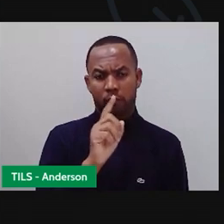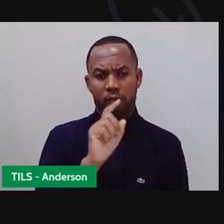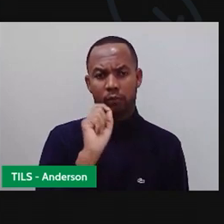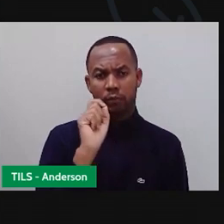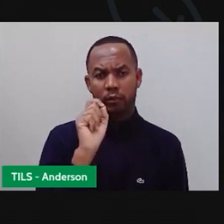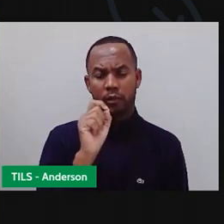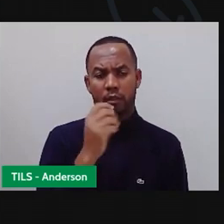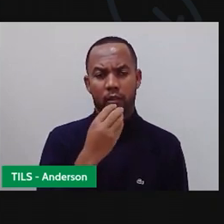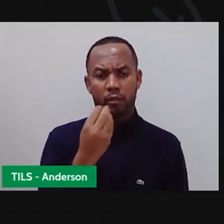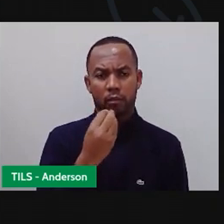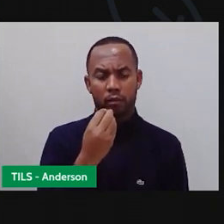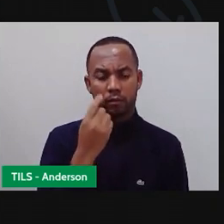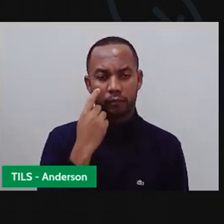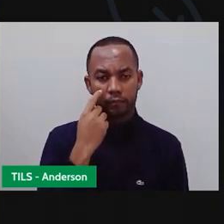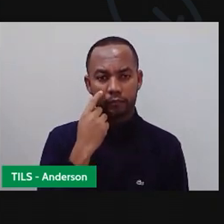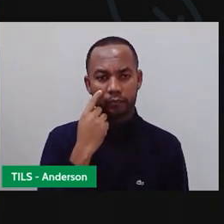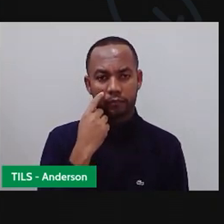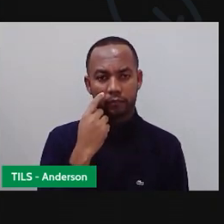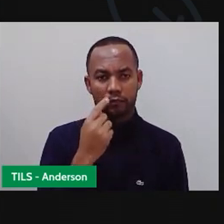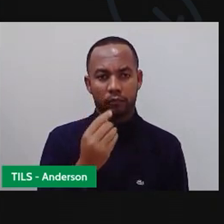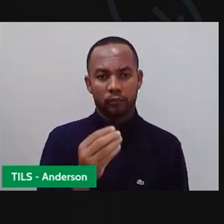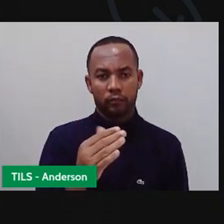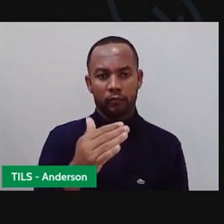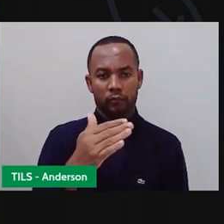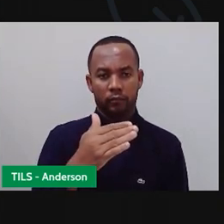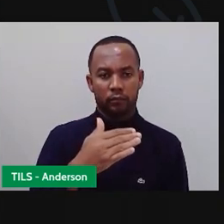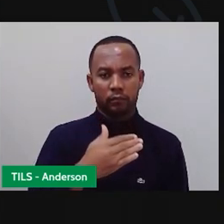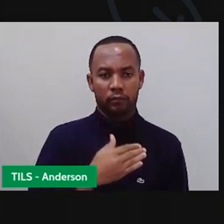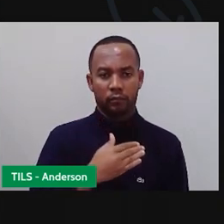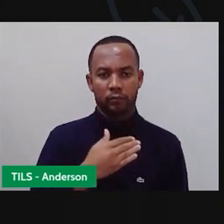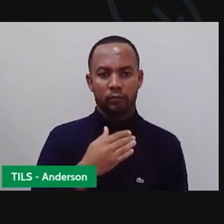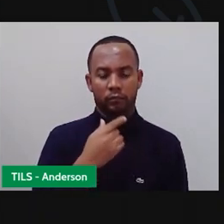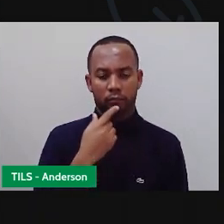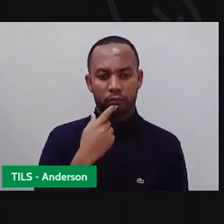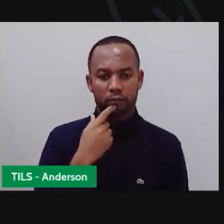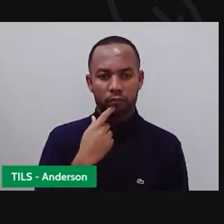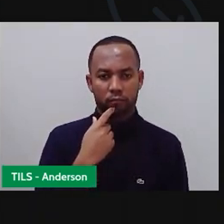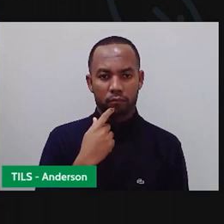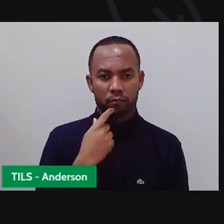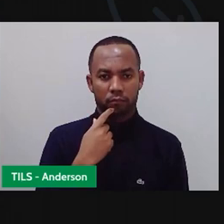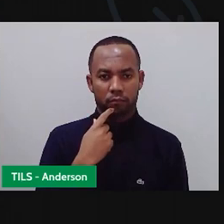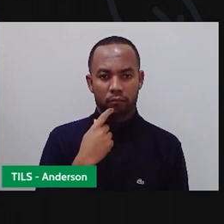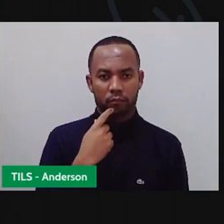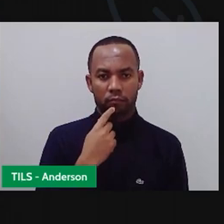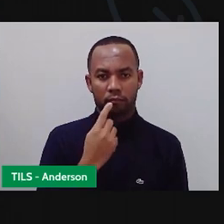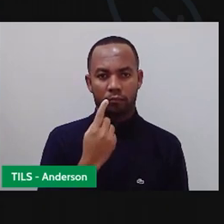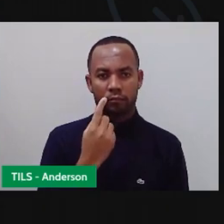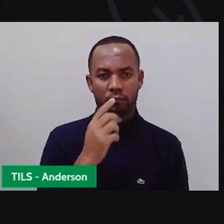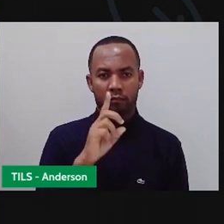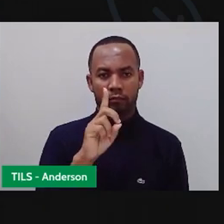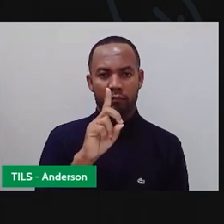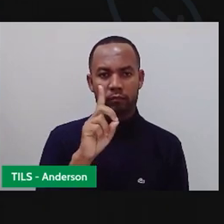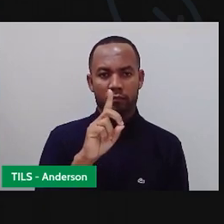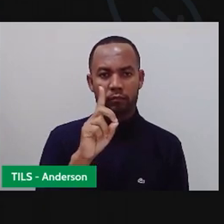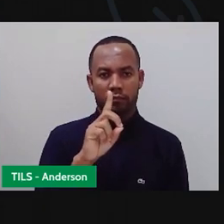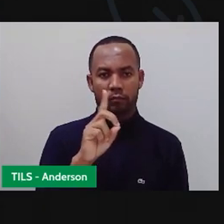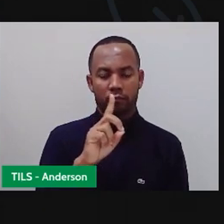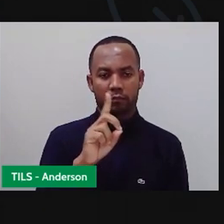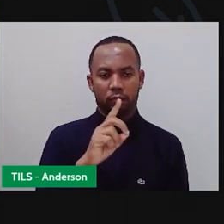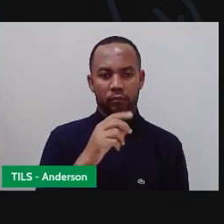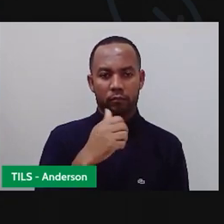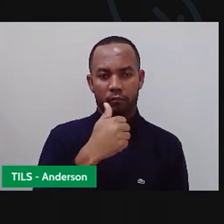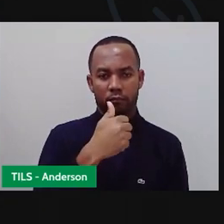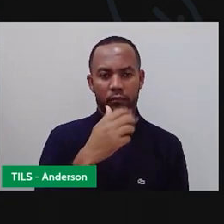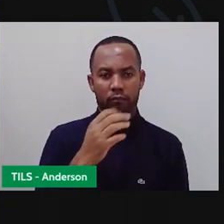aí o que é que eu vou fazer eu vou tirar todas essas aqui porque olha uma dezenas são quantas unidades